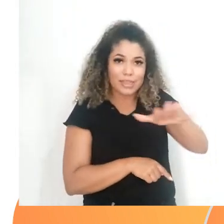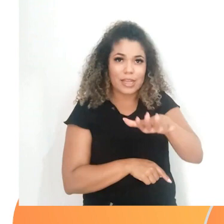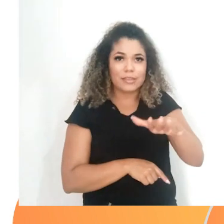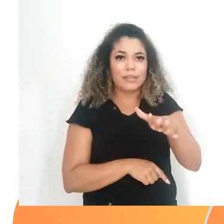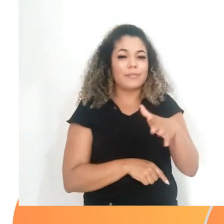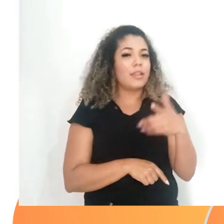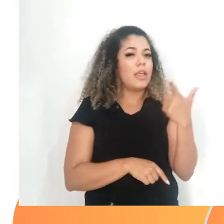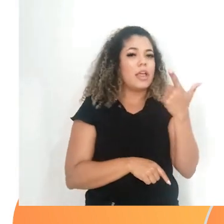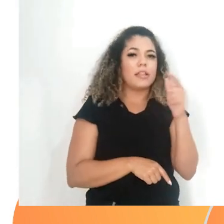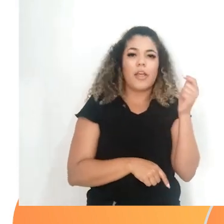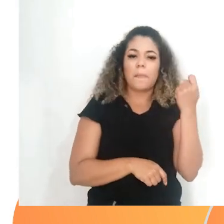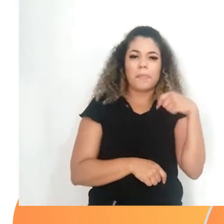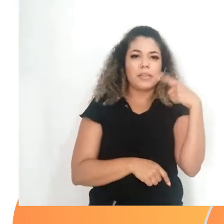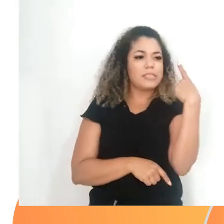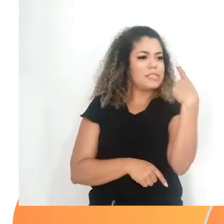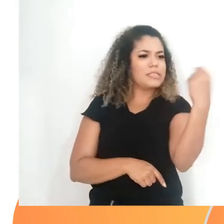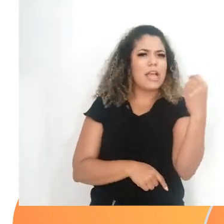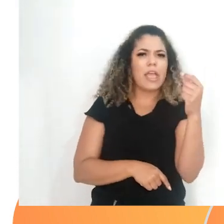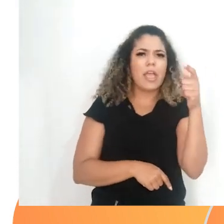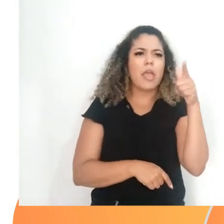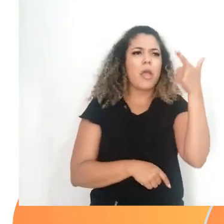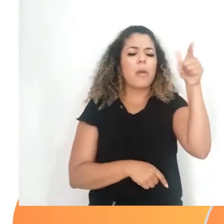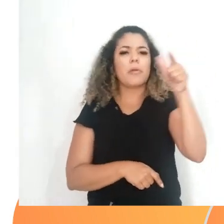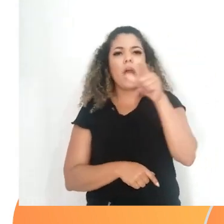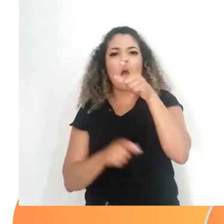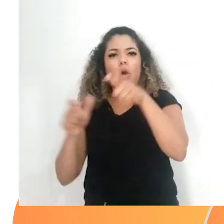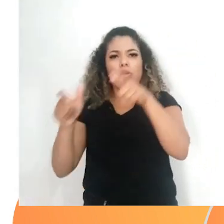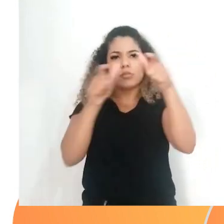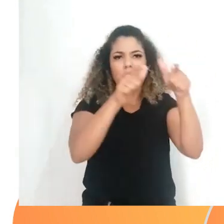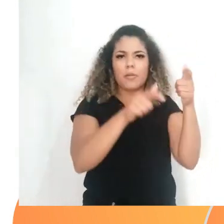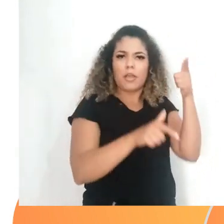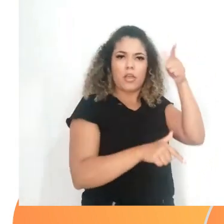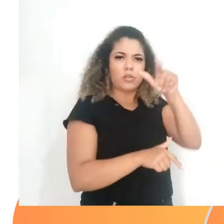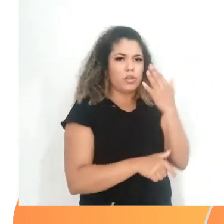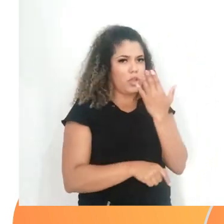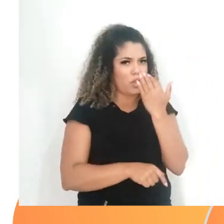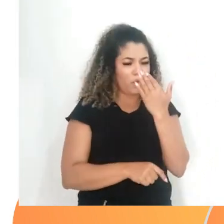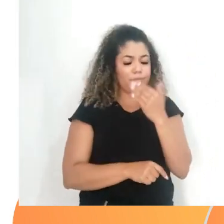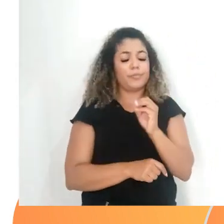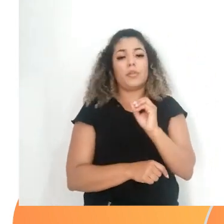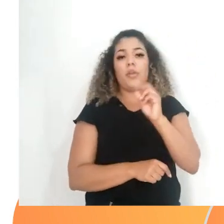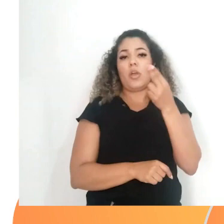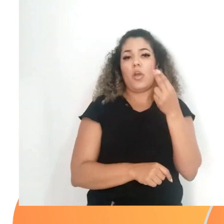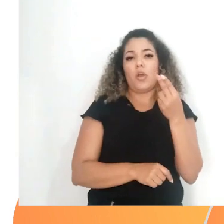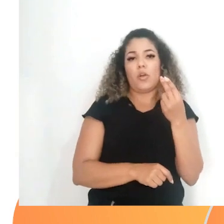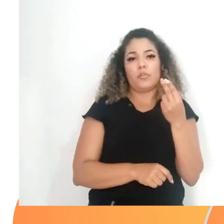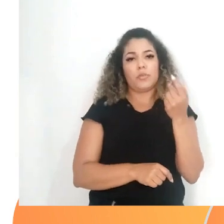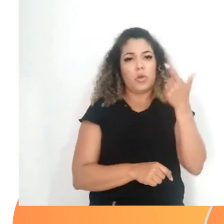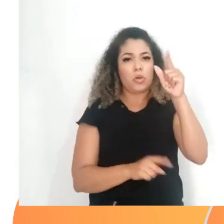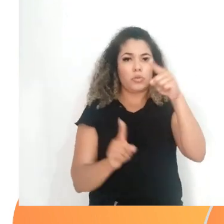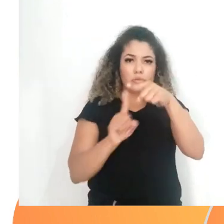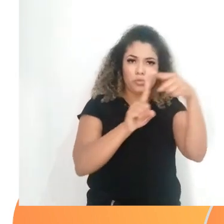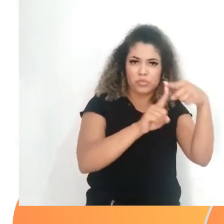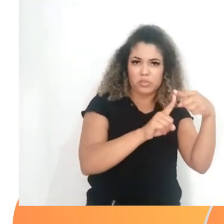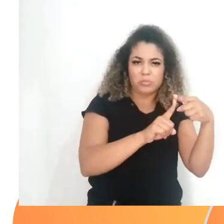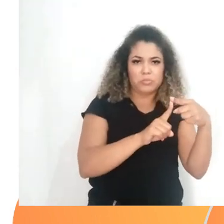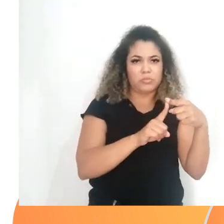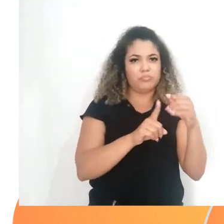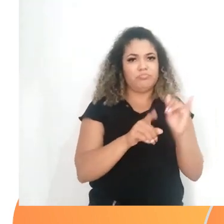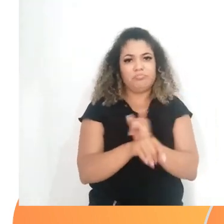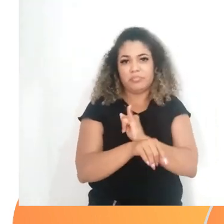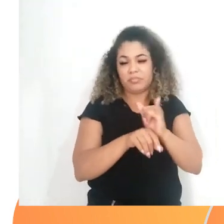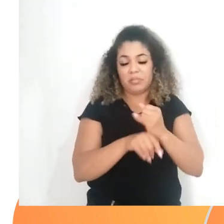área sem precisar sair para outro local para conseguir alimento ou para conseguir outro tipo de